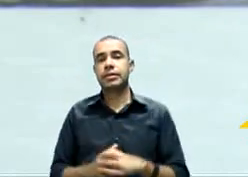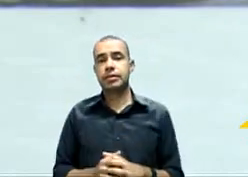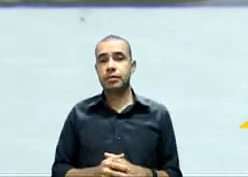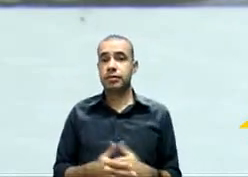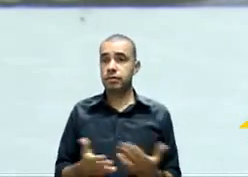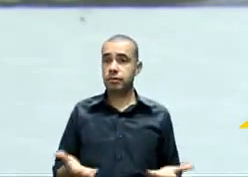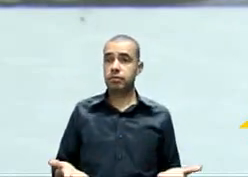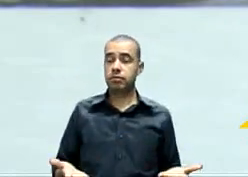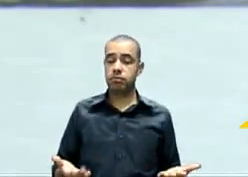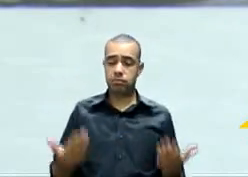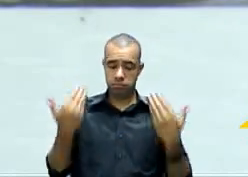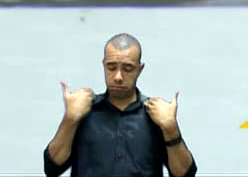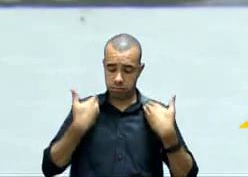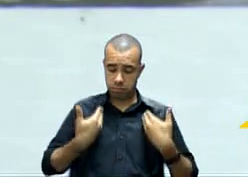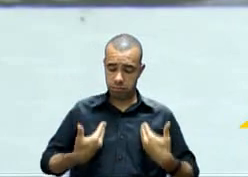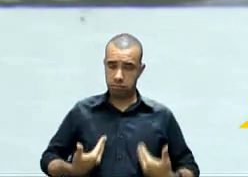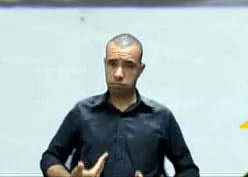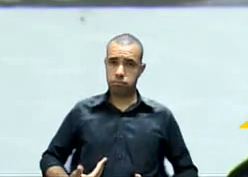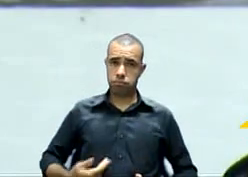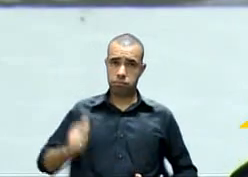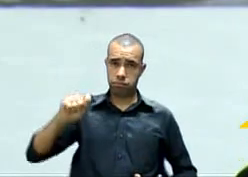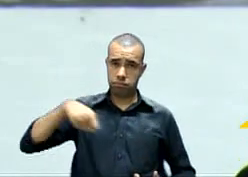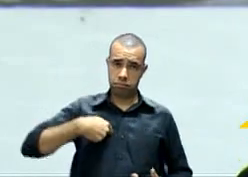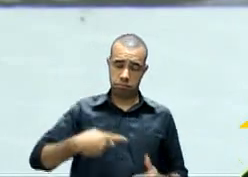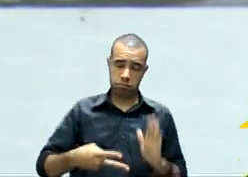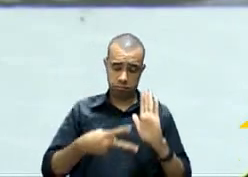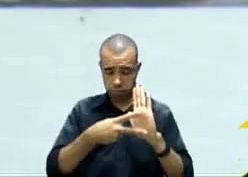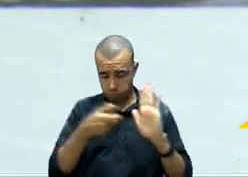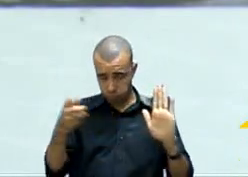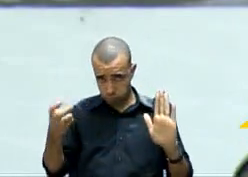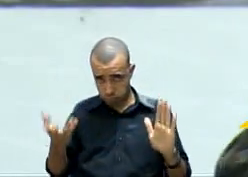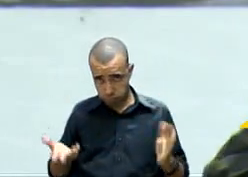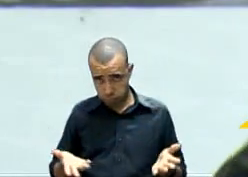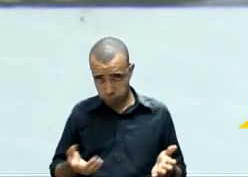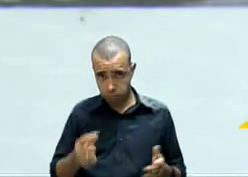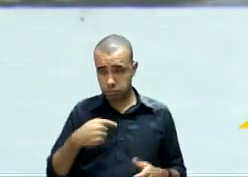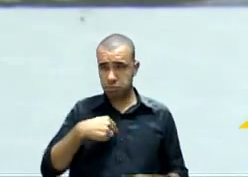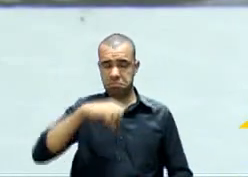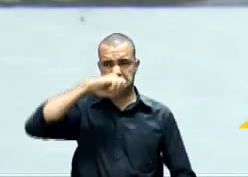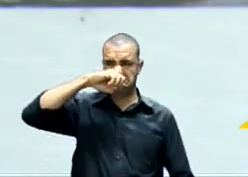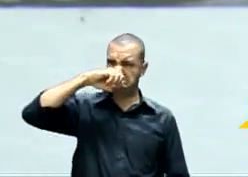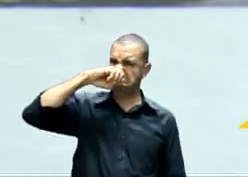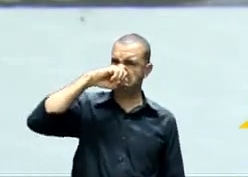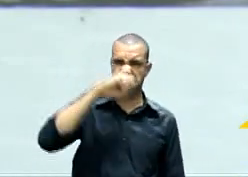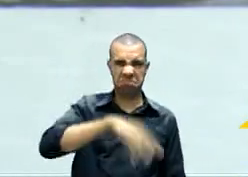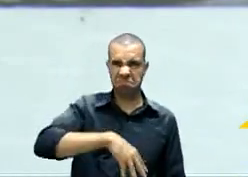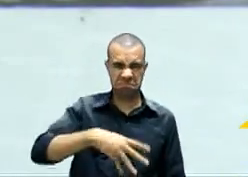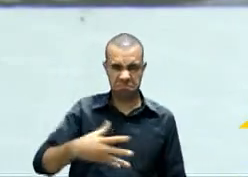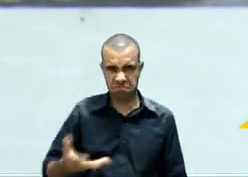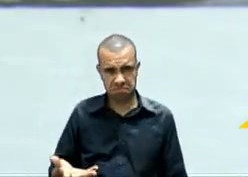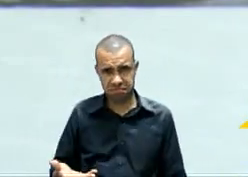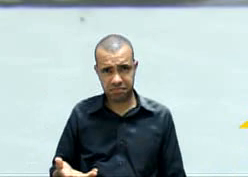de criminoso, de pessoa bárbara, daquele que